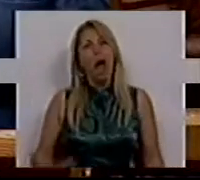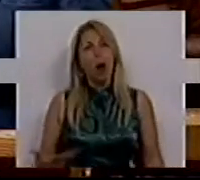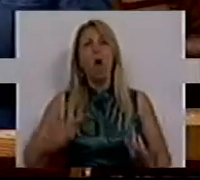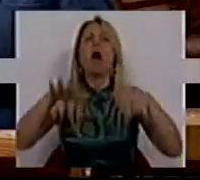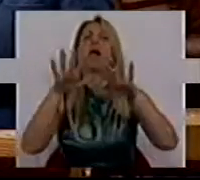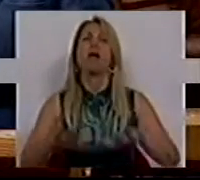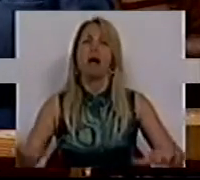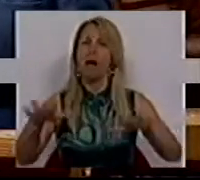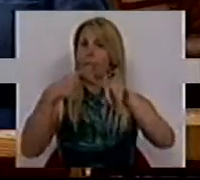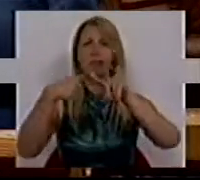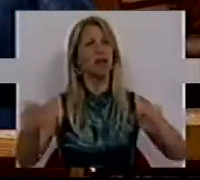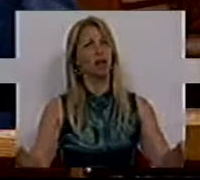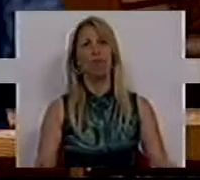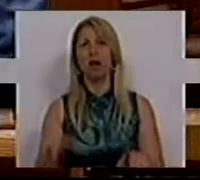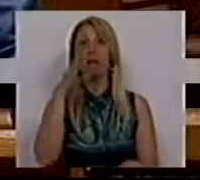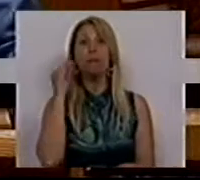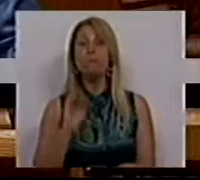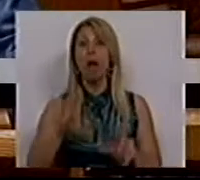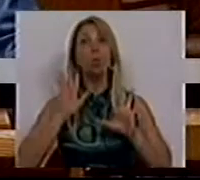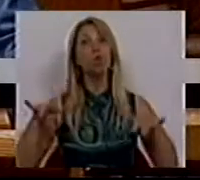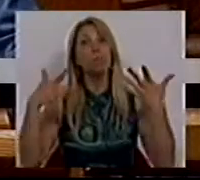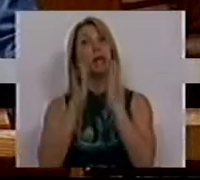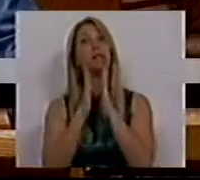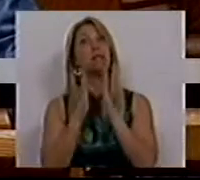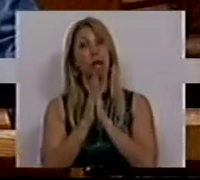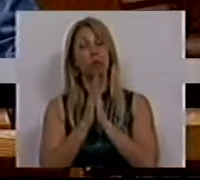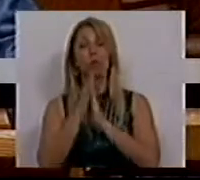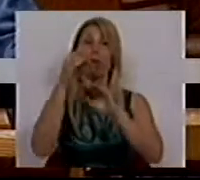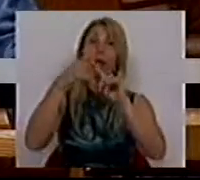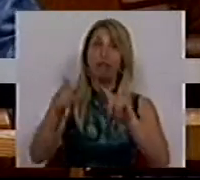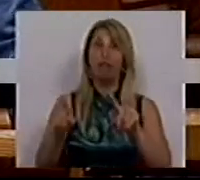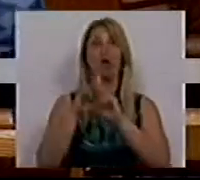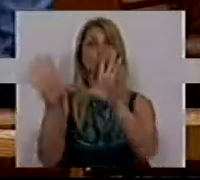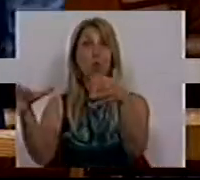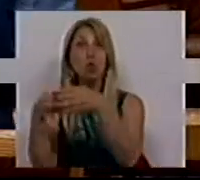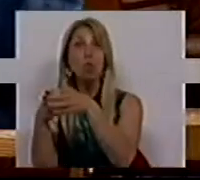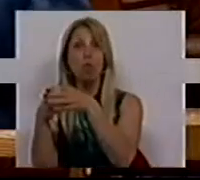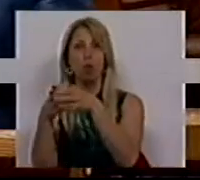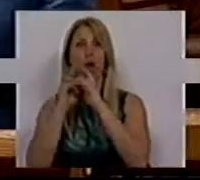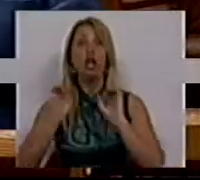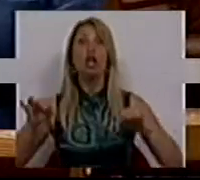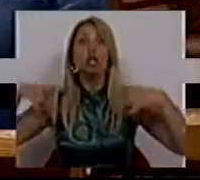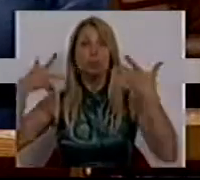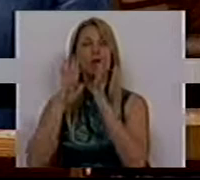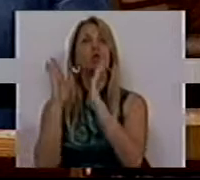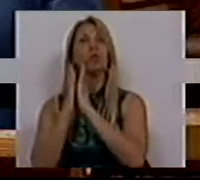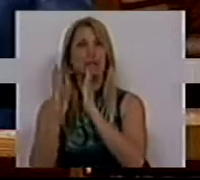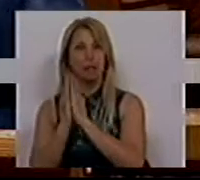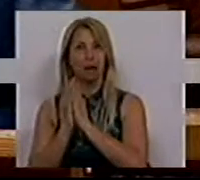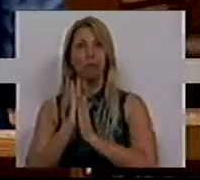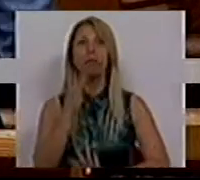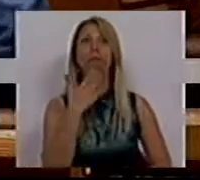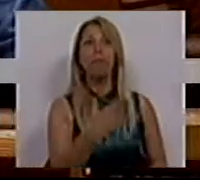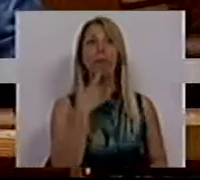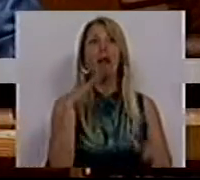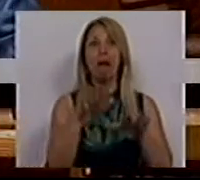que se passa no Banco Espírito Santo, que é diferente o que se passa no Grupo Espírito Santo, a cada pedido de calma o fumo